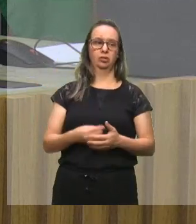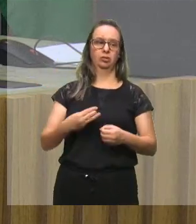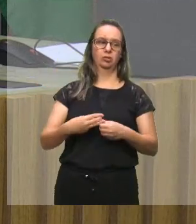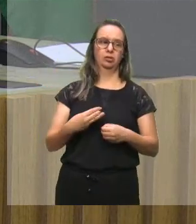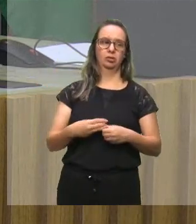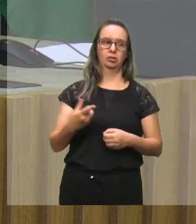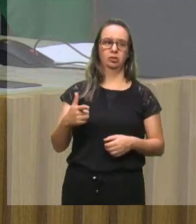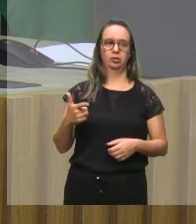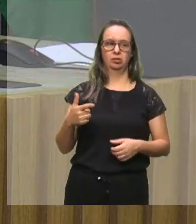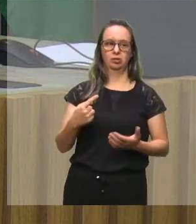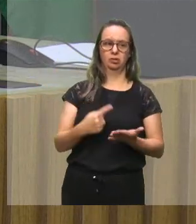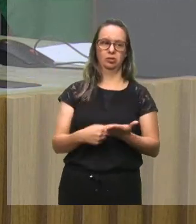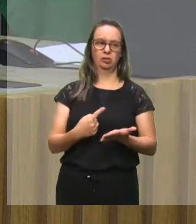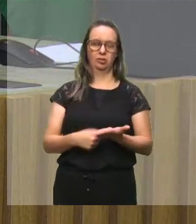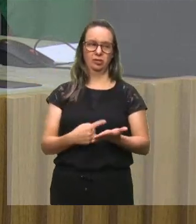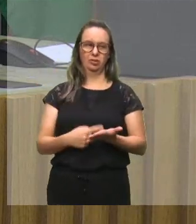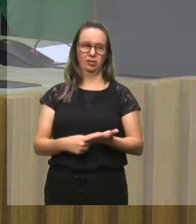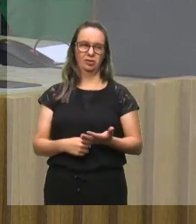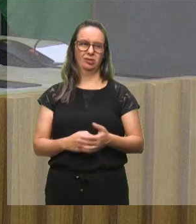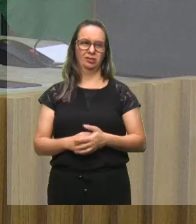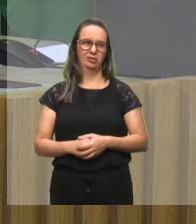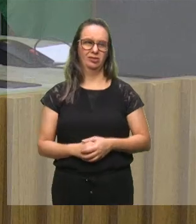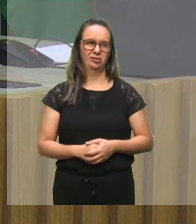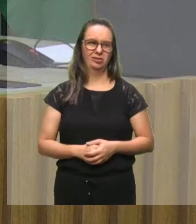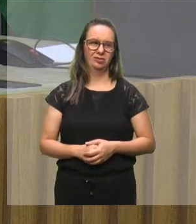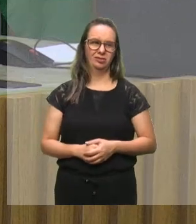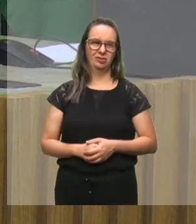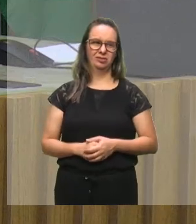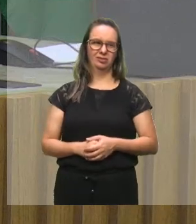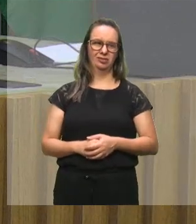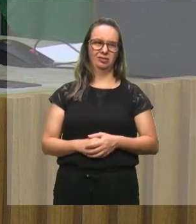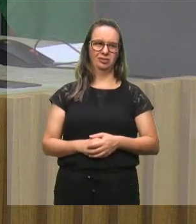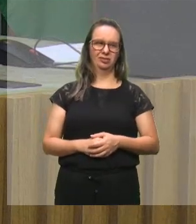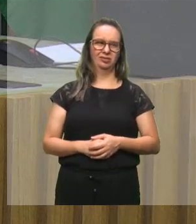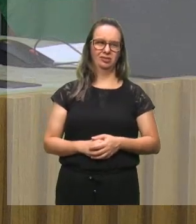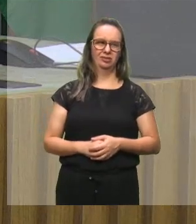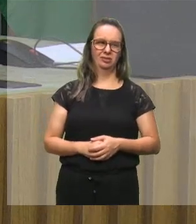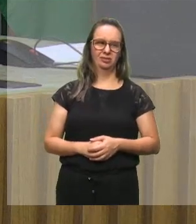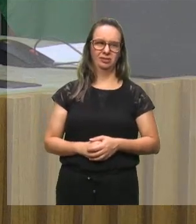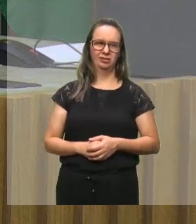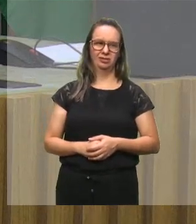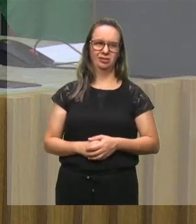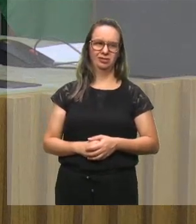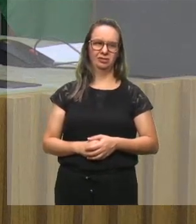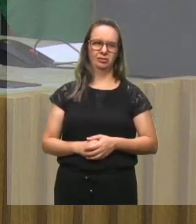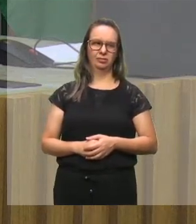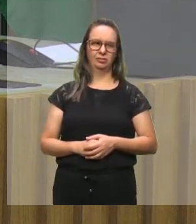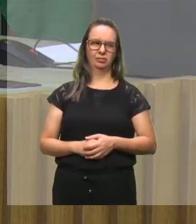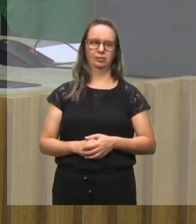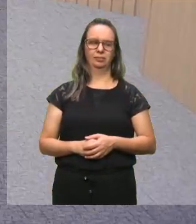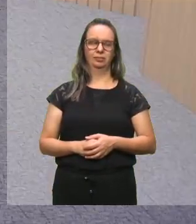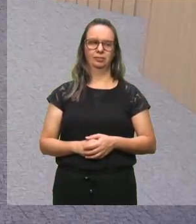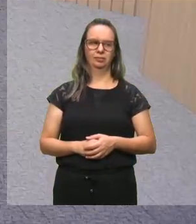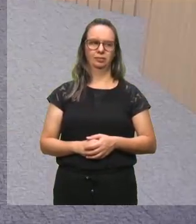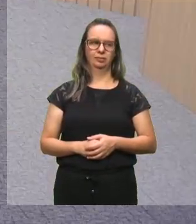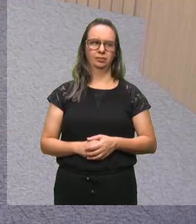momento. Tenho mais coisas para falar, mas eu acho que é esse o tempo. Tá bom.